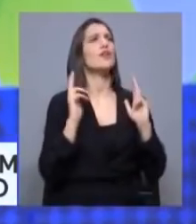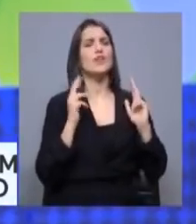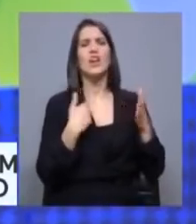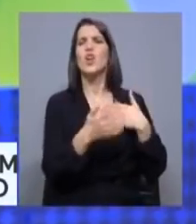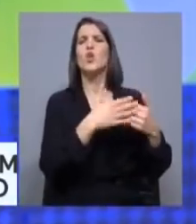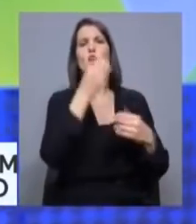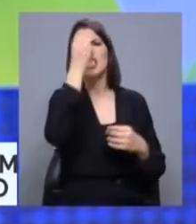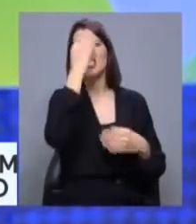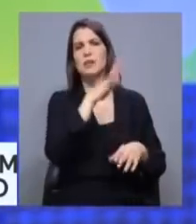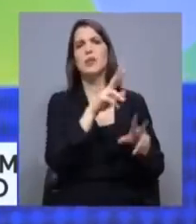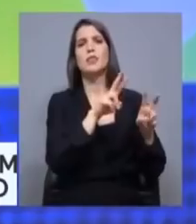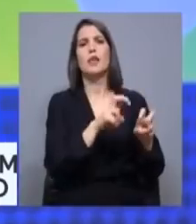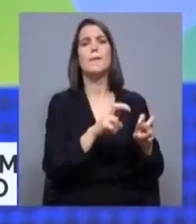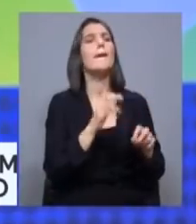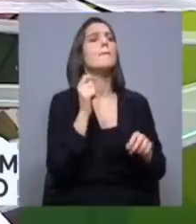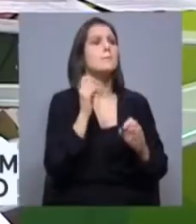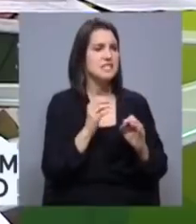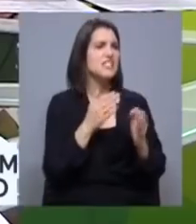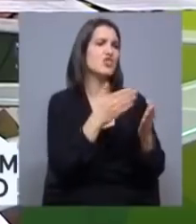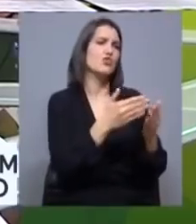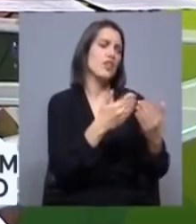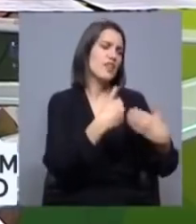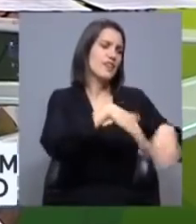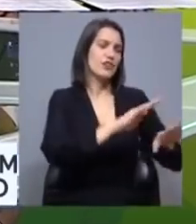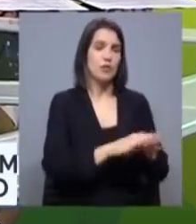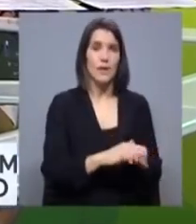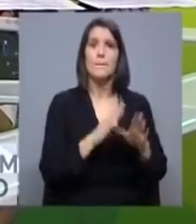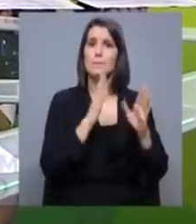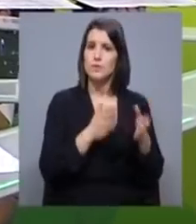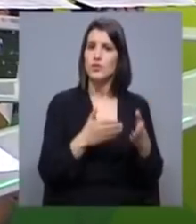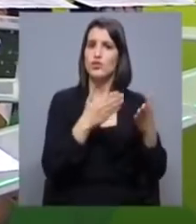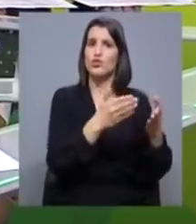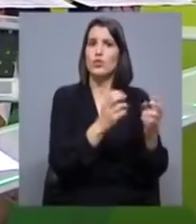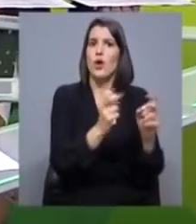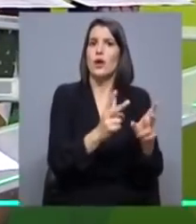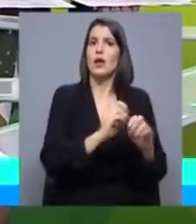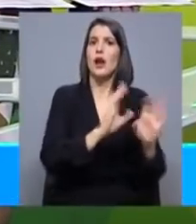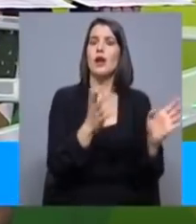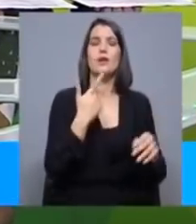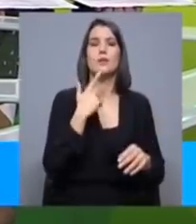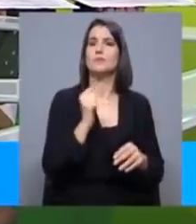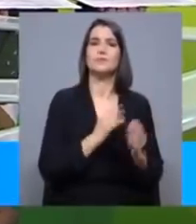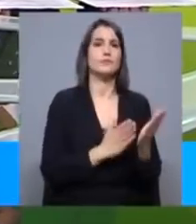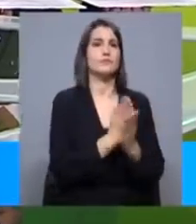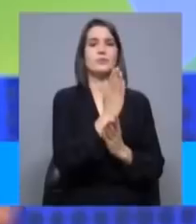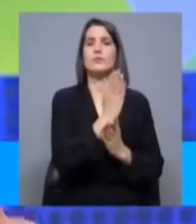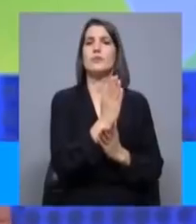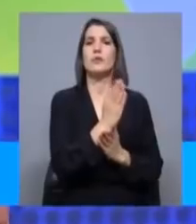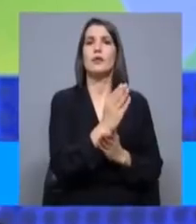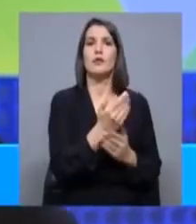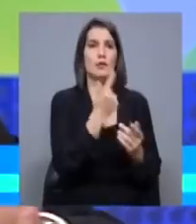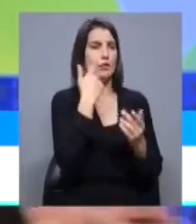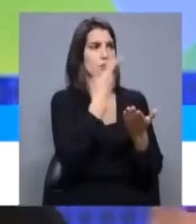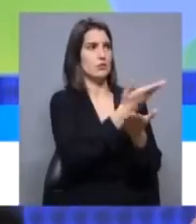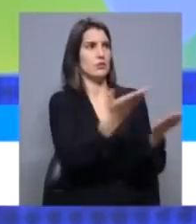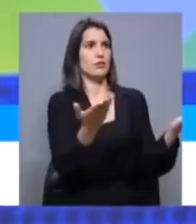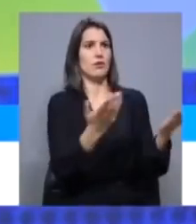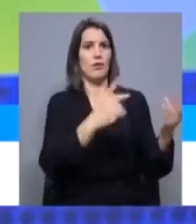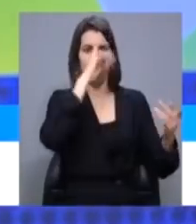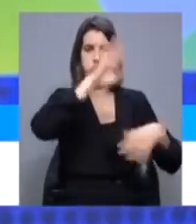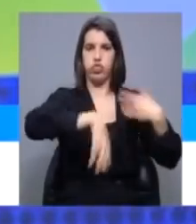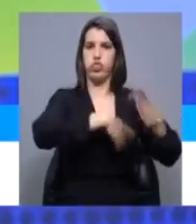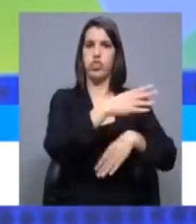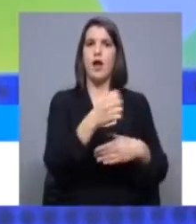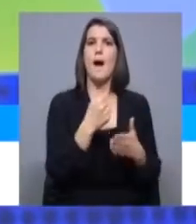por isso nomes entre essas coisas temos quem precisa de ajuda precisa mas nós também temos que é Preciso ajuda precisa agora o que não podemos é continuar a ter o que temos que a